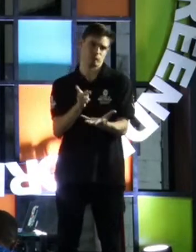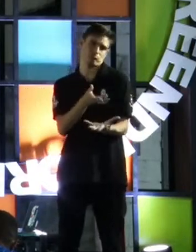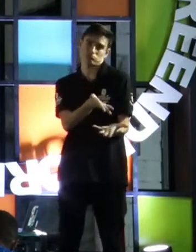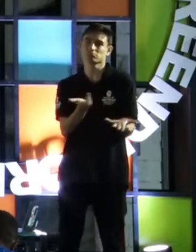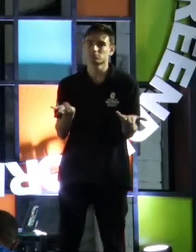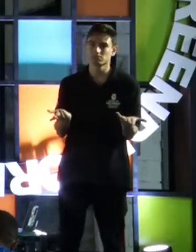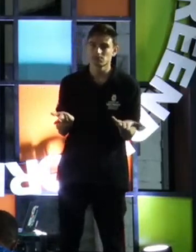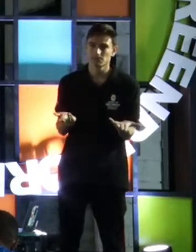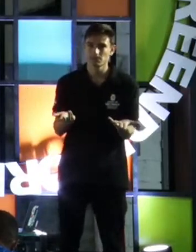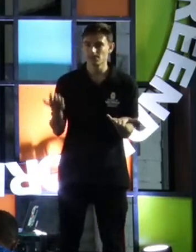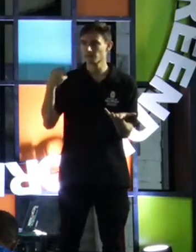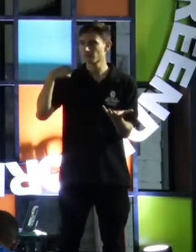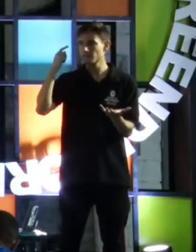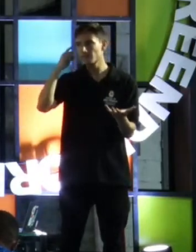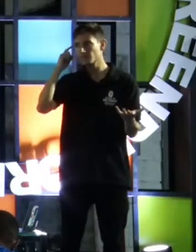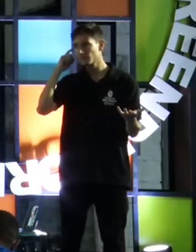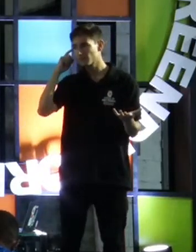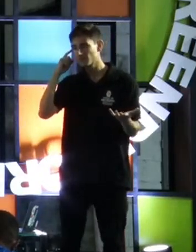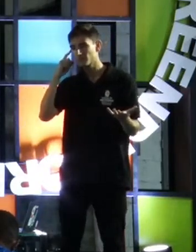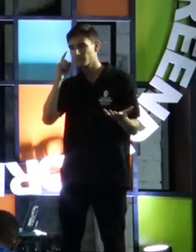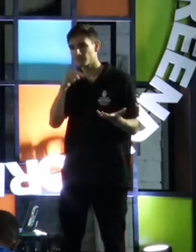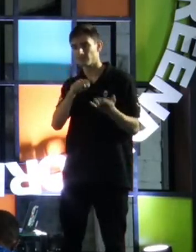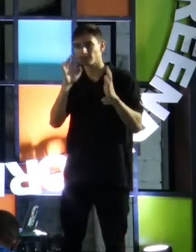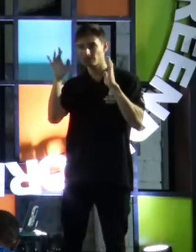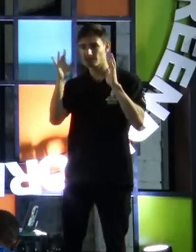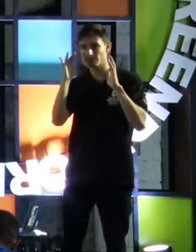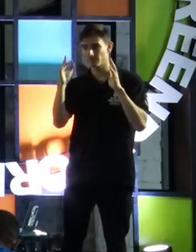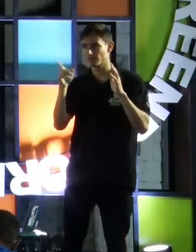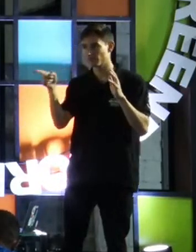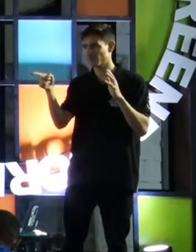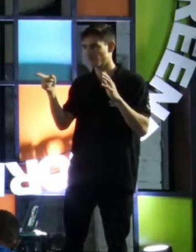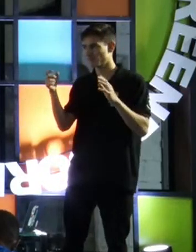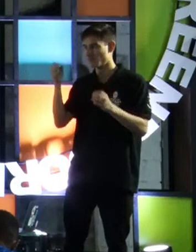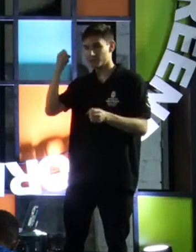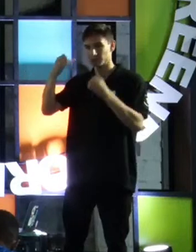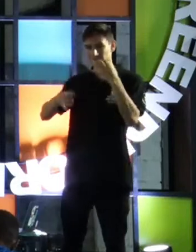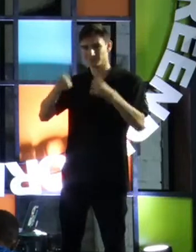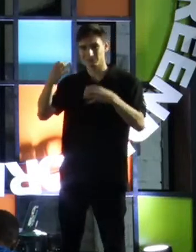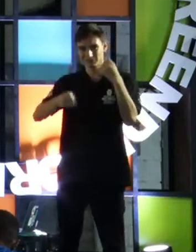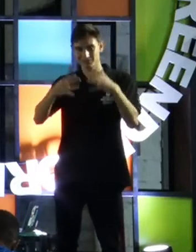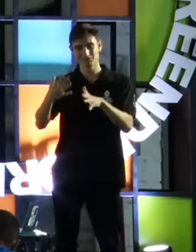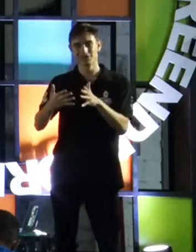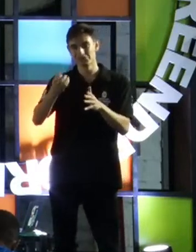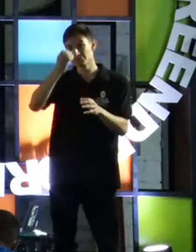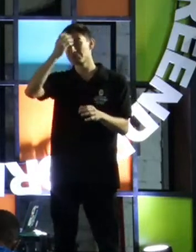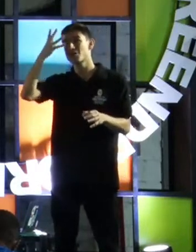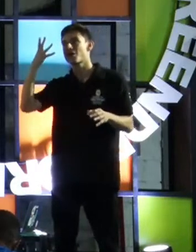Enfim, pense num parêntese perigoso. Esse é aqueles que eu fico meia hora falando e esqueço como é que volta para o assunto.